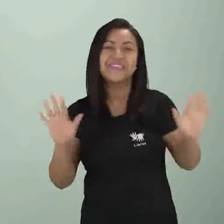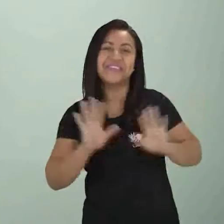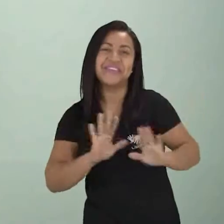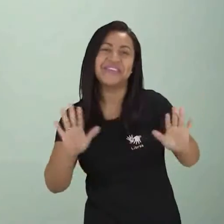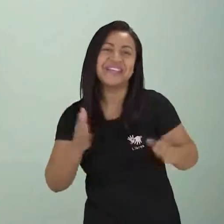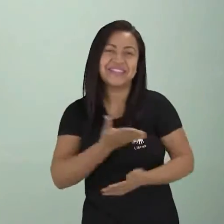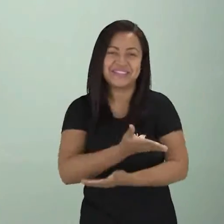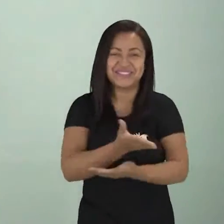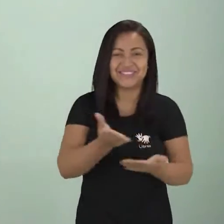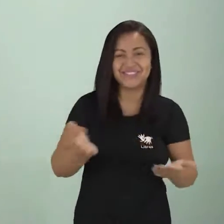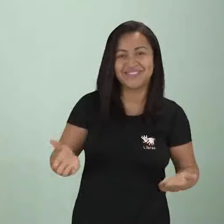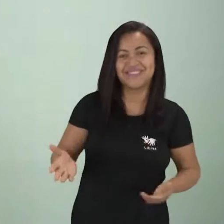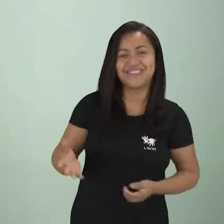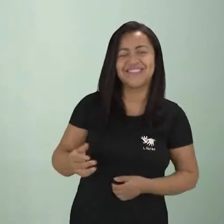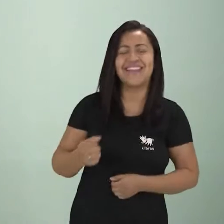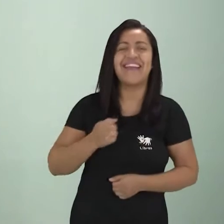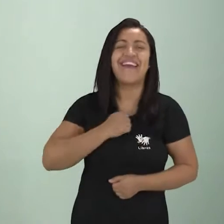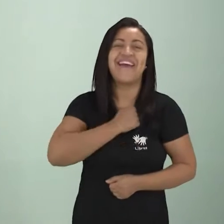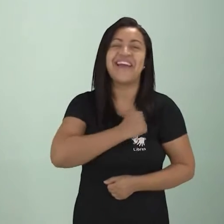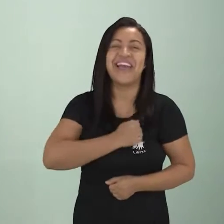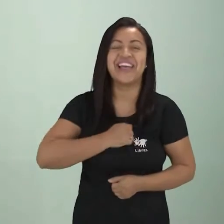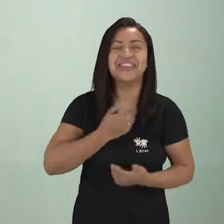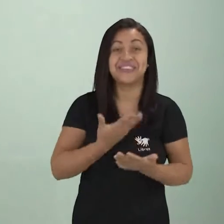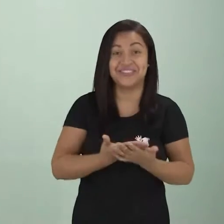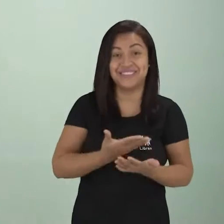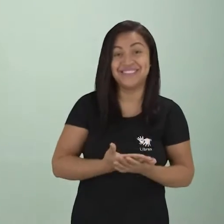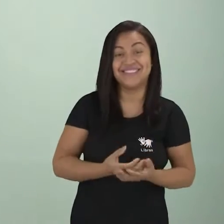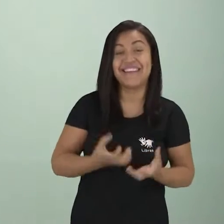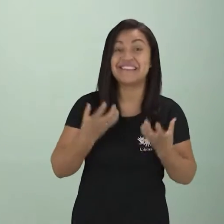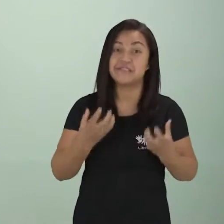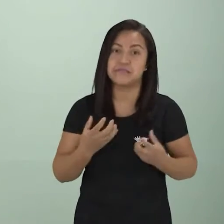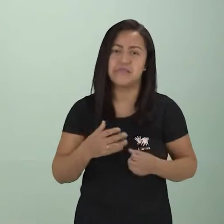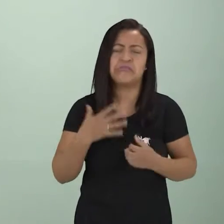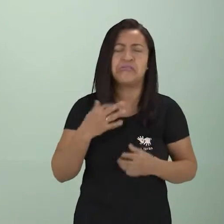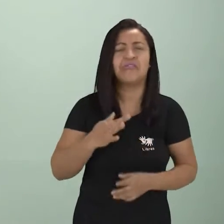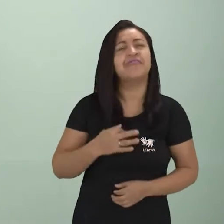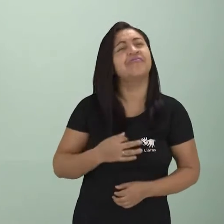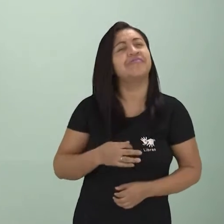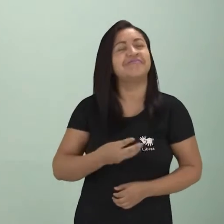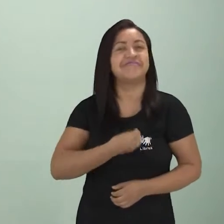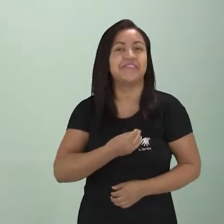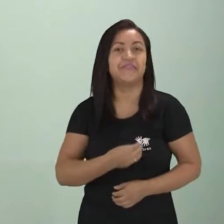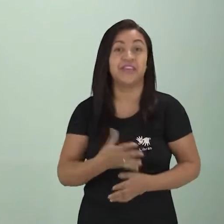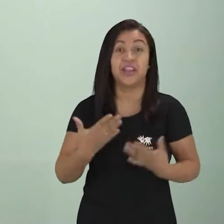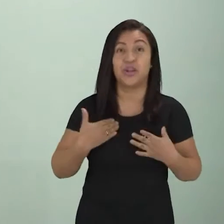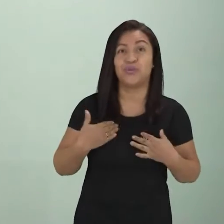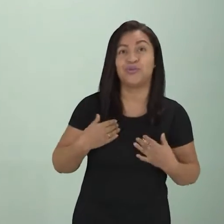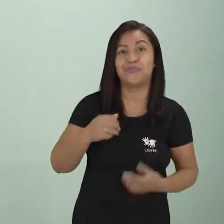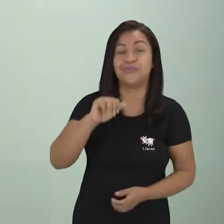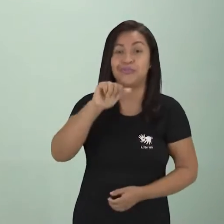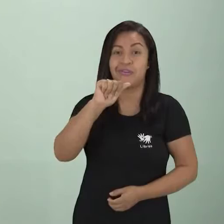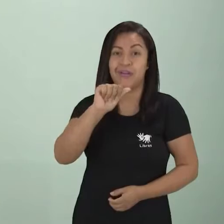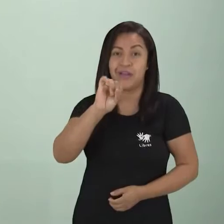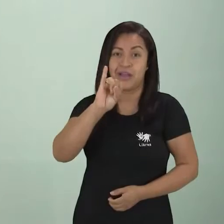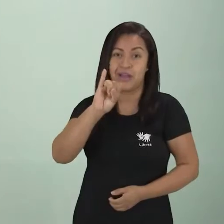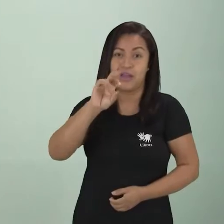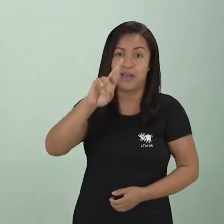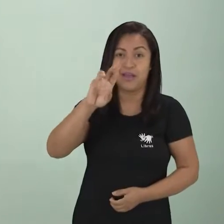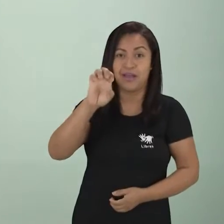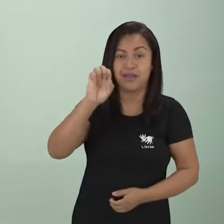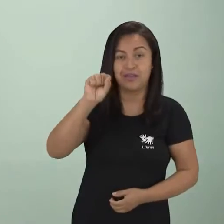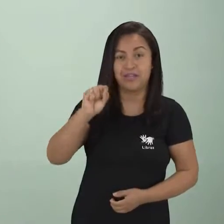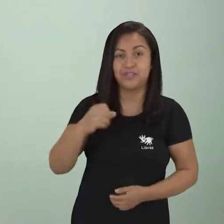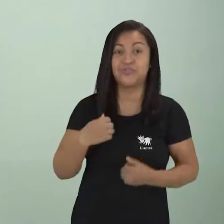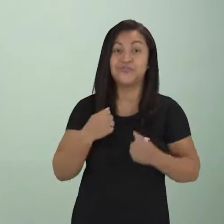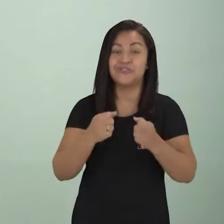Olá para você que adora estudar e sabe muito bem o que é da vida. Eu sou o professor Aires e irei te conduzir nessa nova aula de